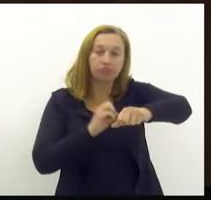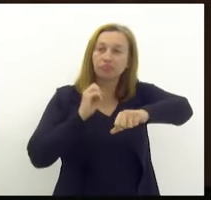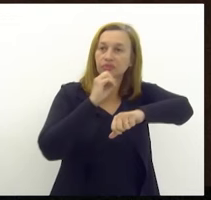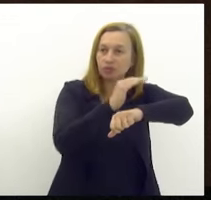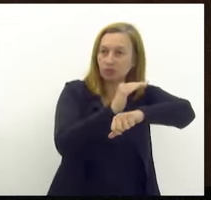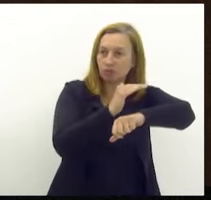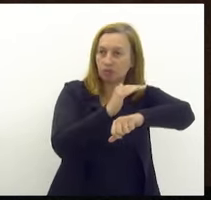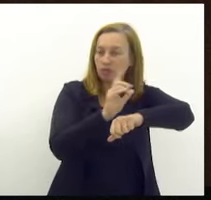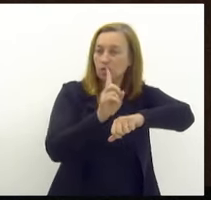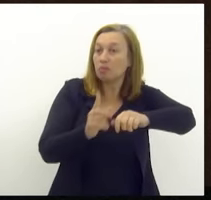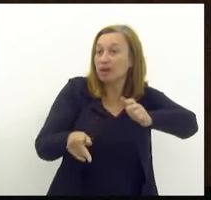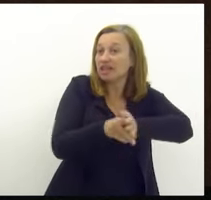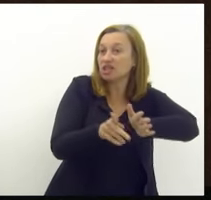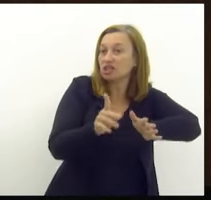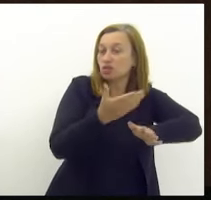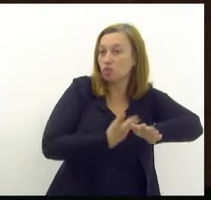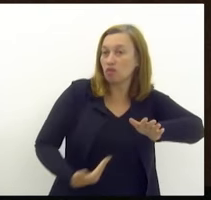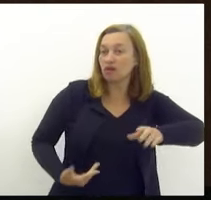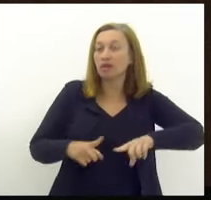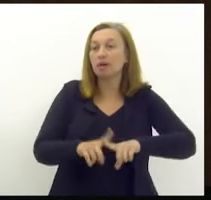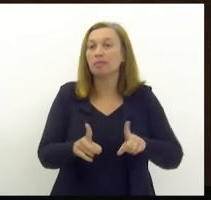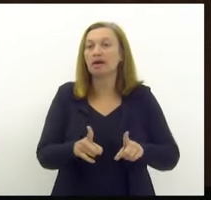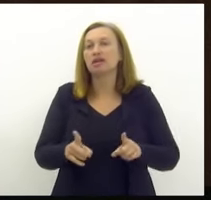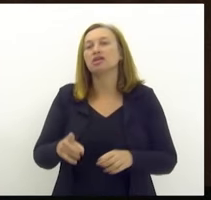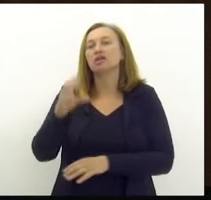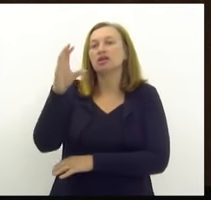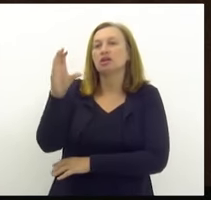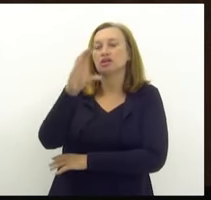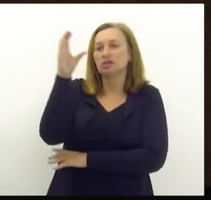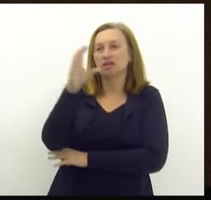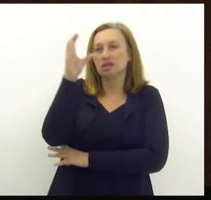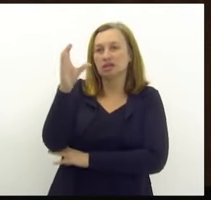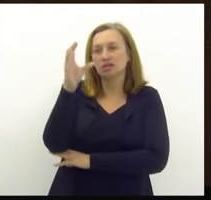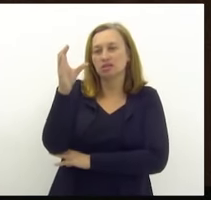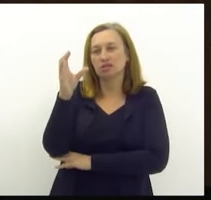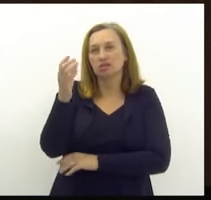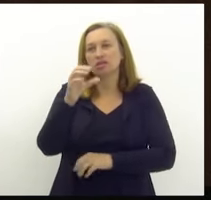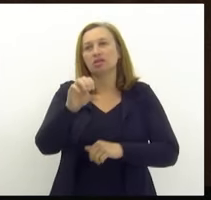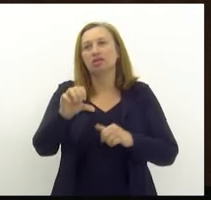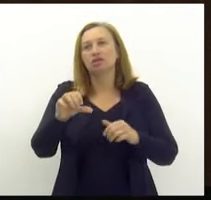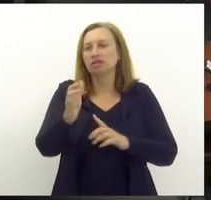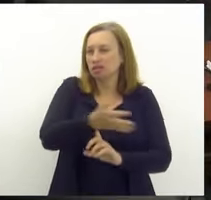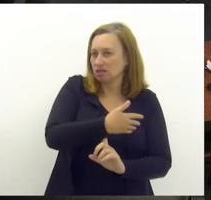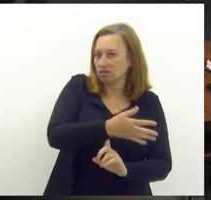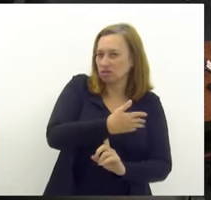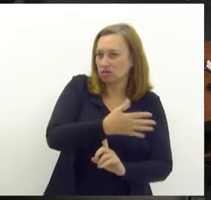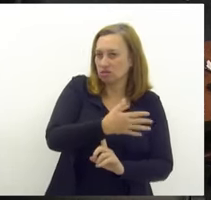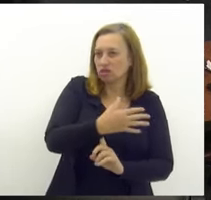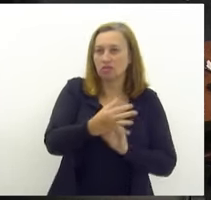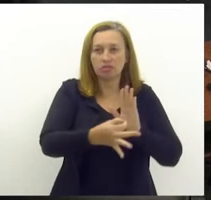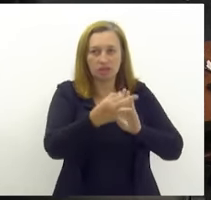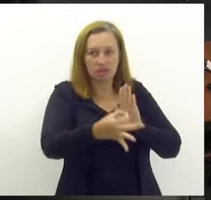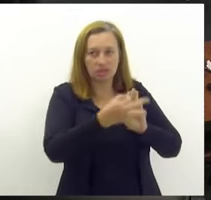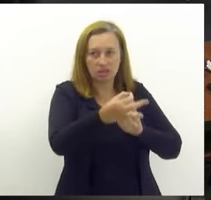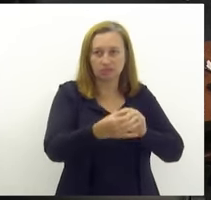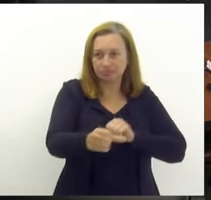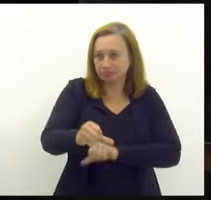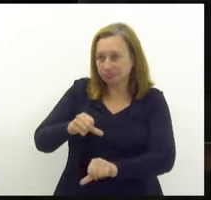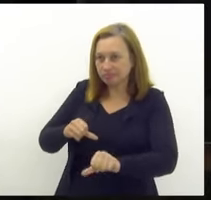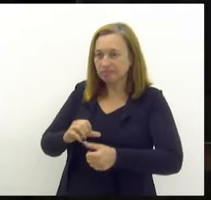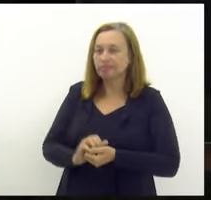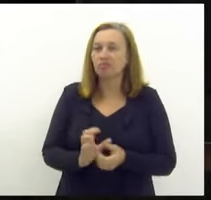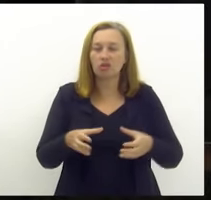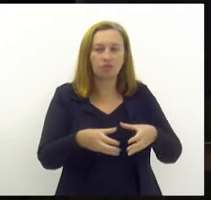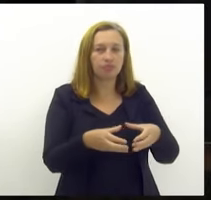fundo do governo o parecer da comissão da cência e tecnologia é contrário Presidente obrigada muito obrigado deputada pela comissão de